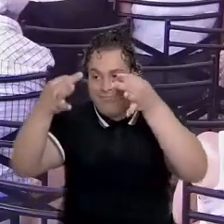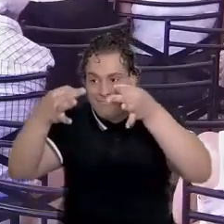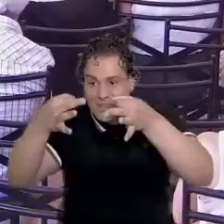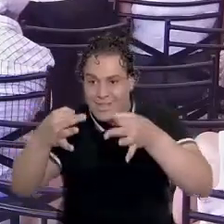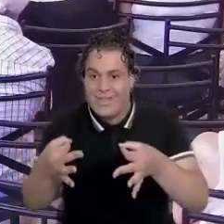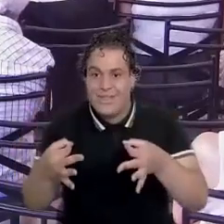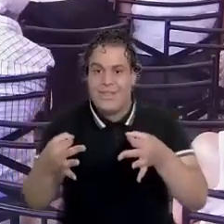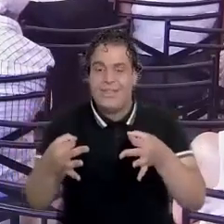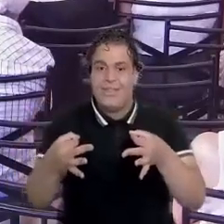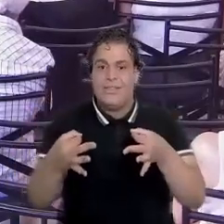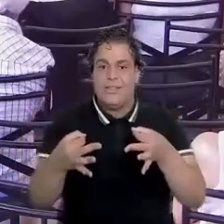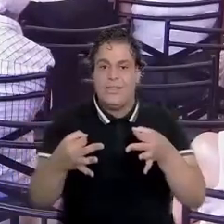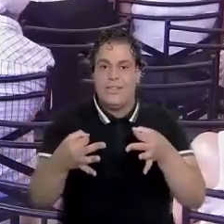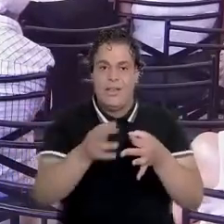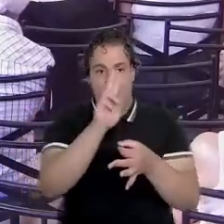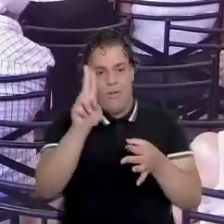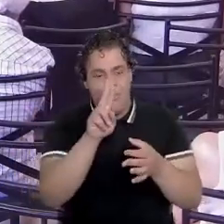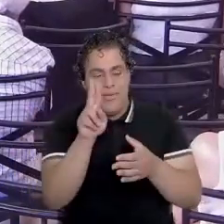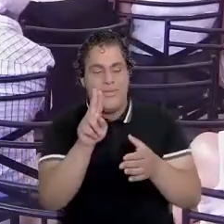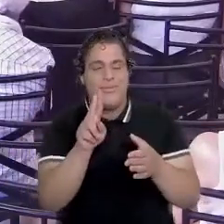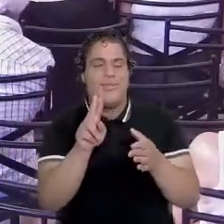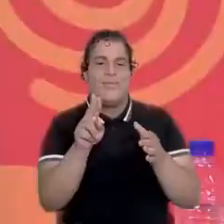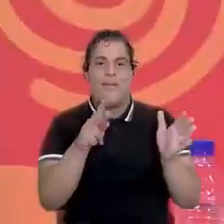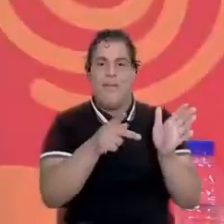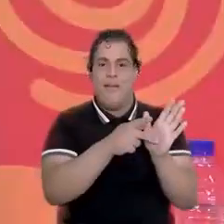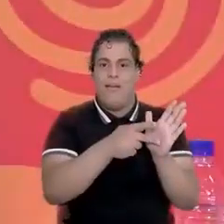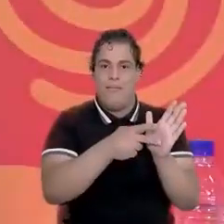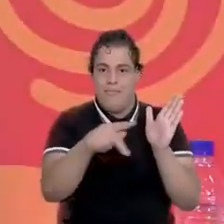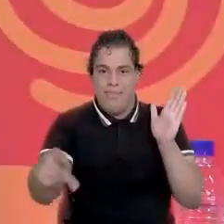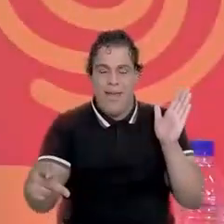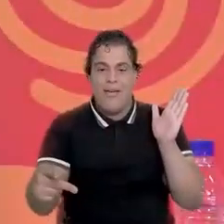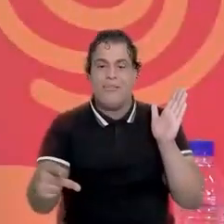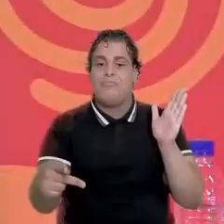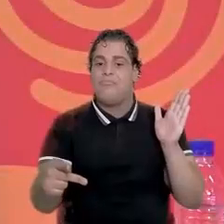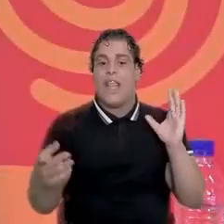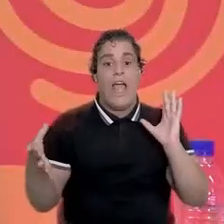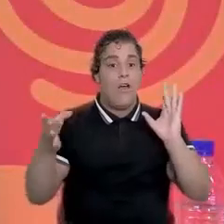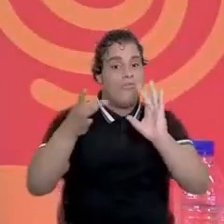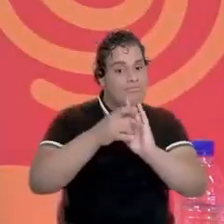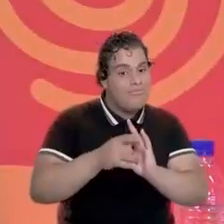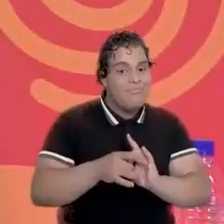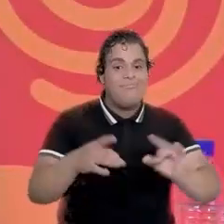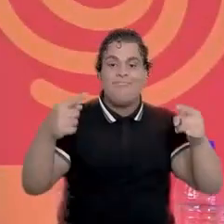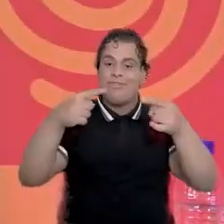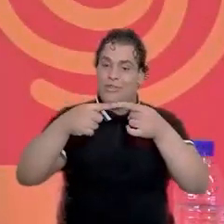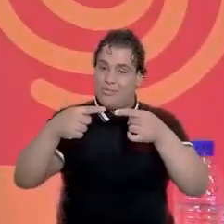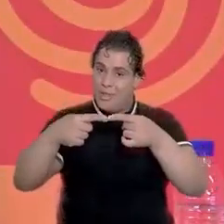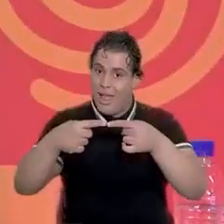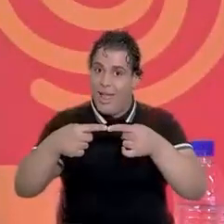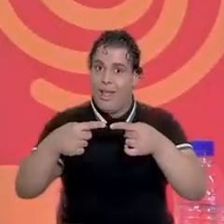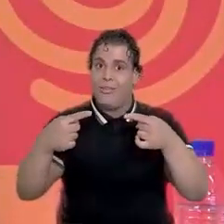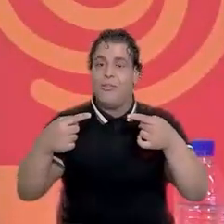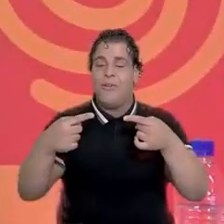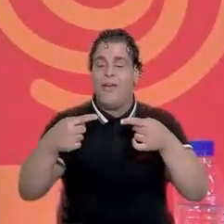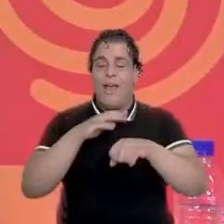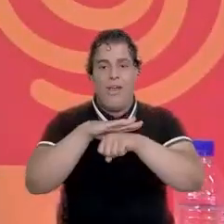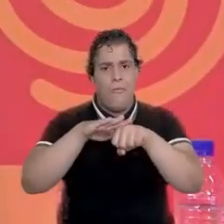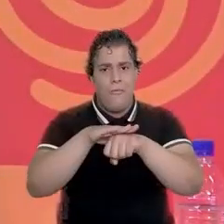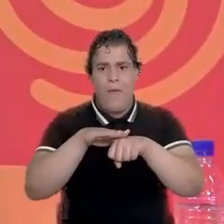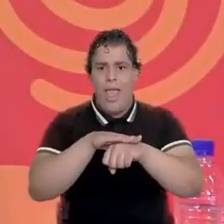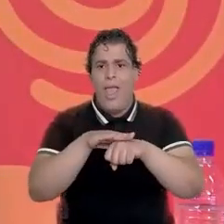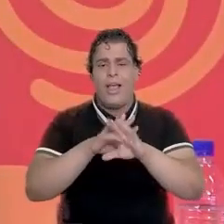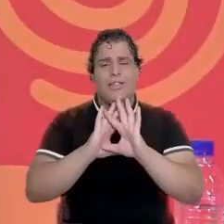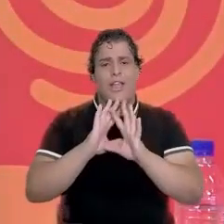de palavra. Todas as conexões, os contatos, as conversas, acho que tudo